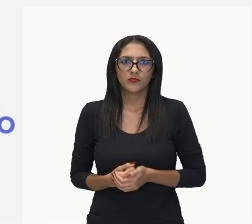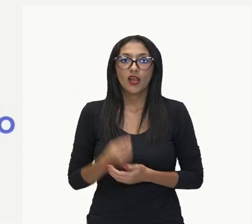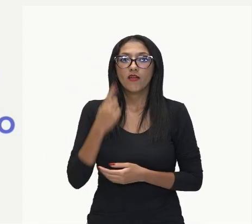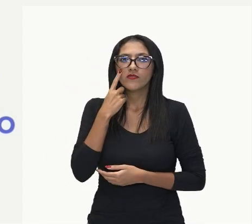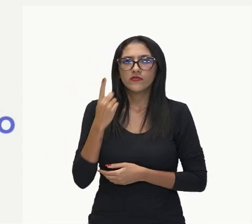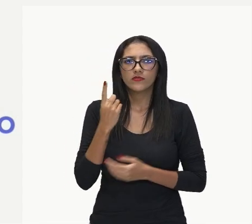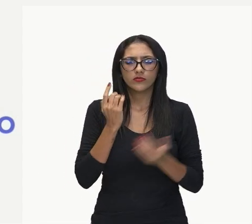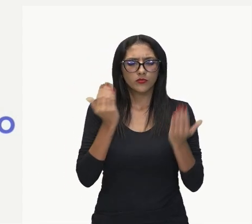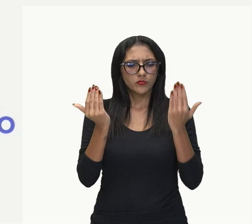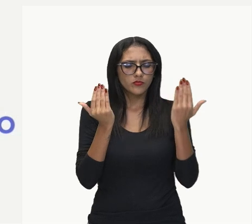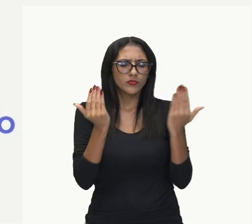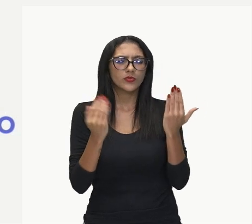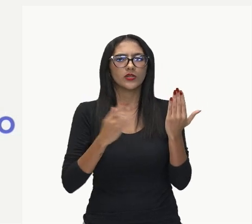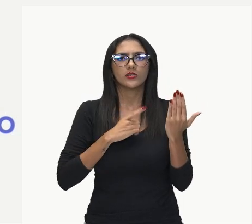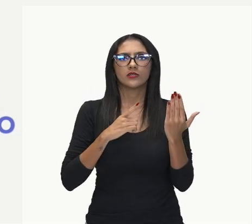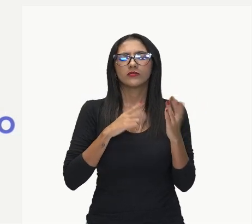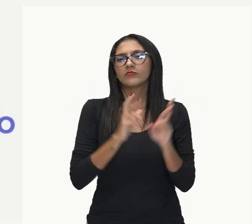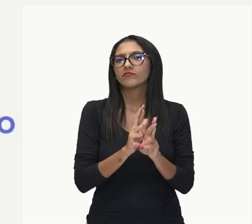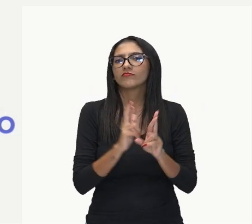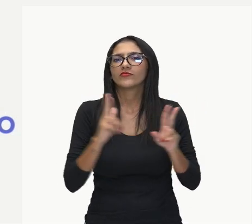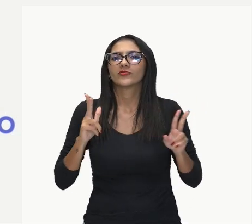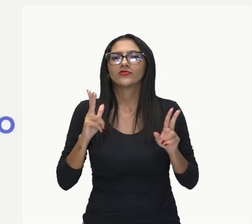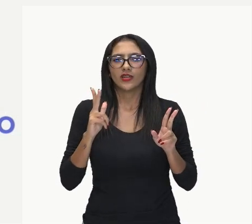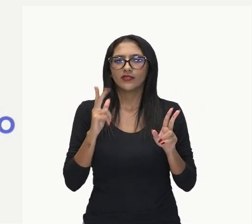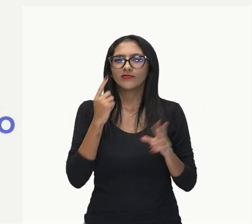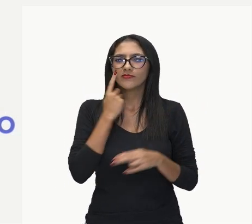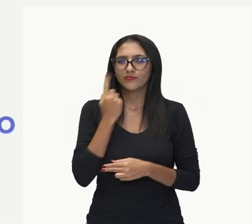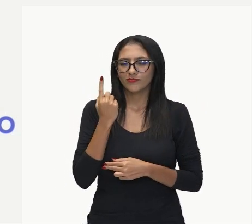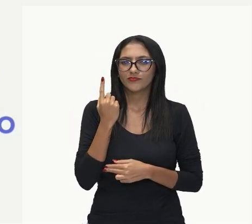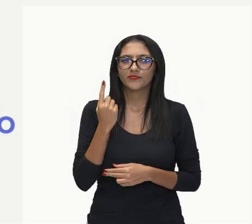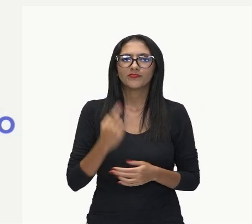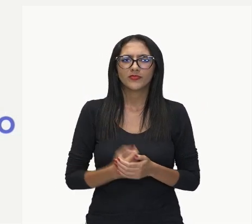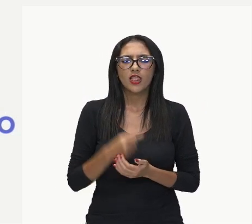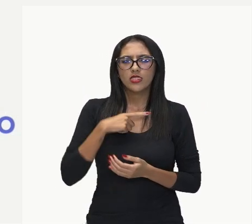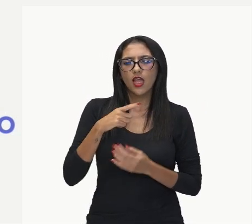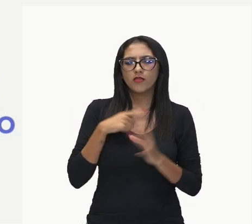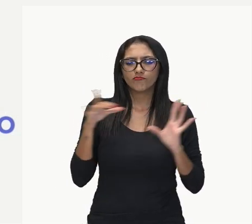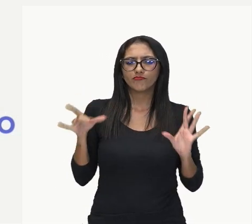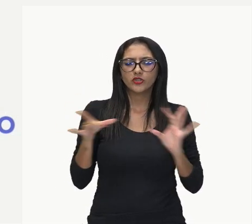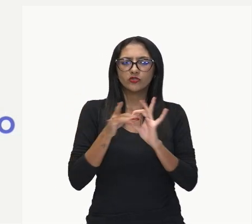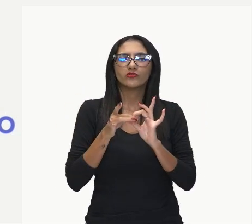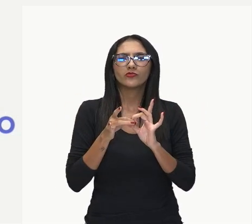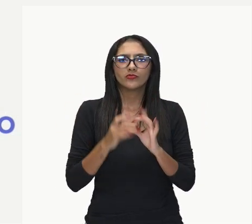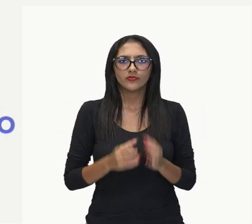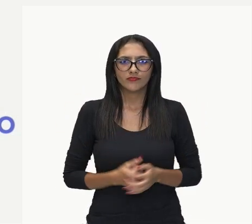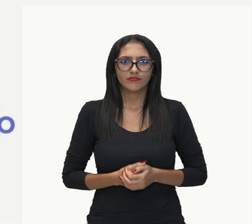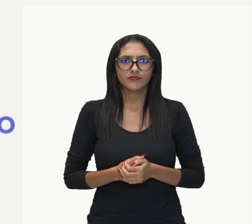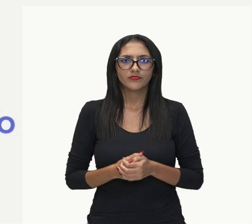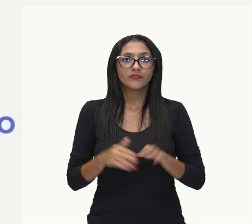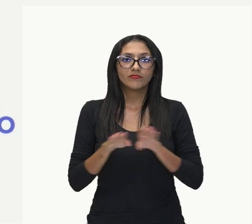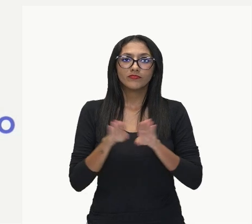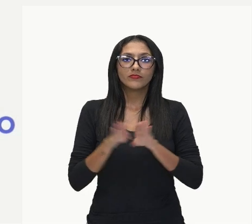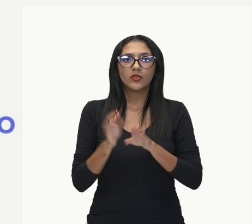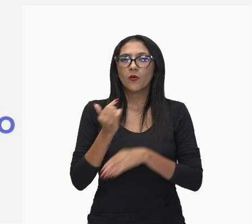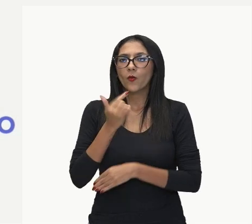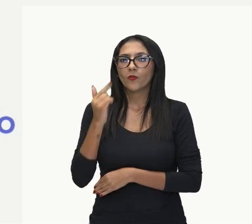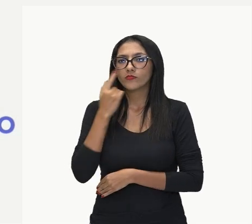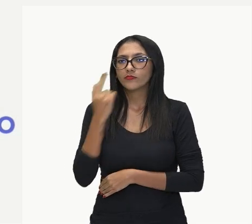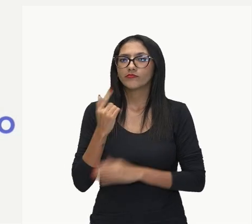do personagem, que eu destaquei aí em verde, se misturando. O mesmo ocorre nesse outro trecho aqui. Olha